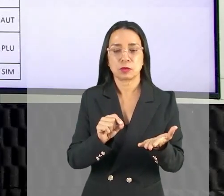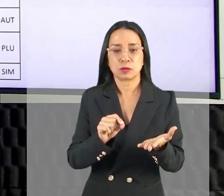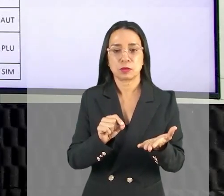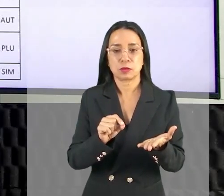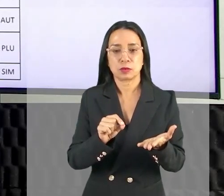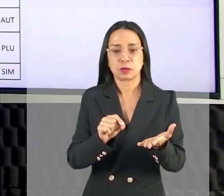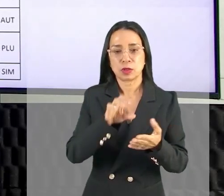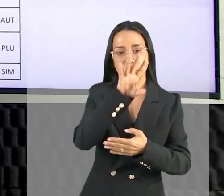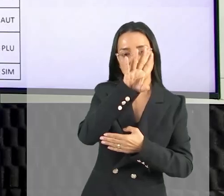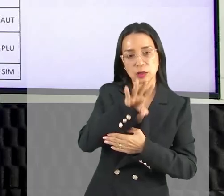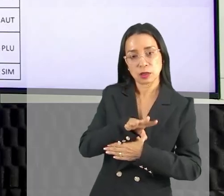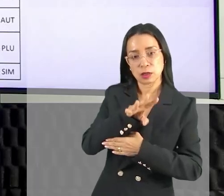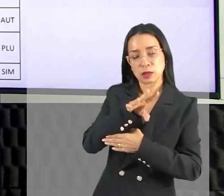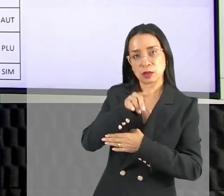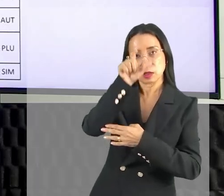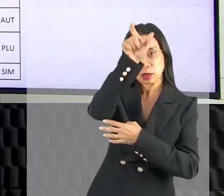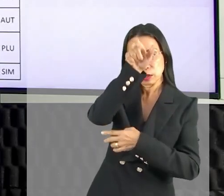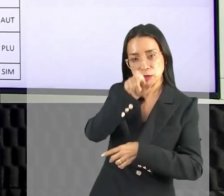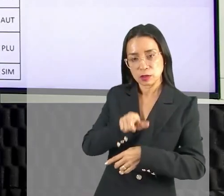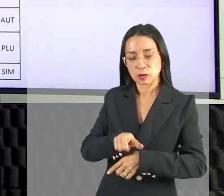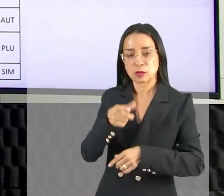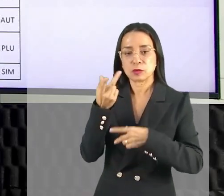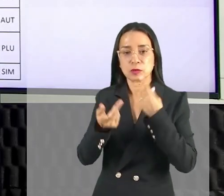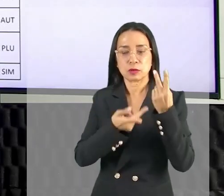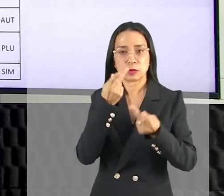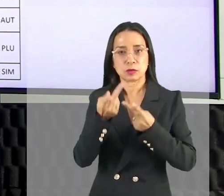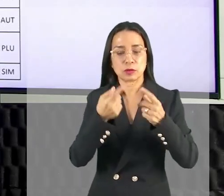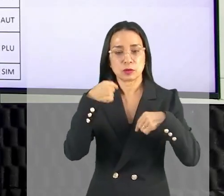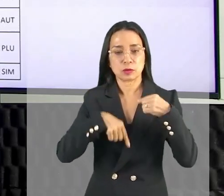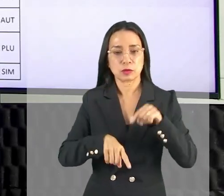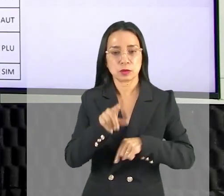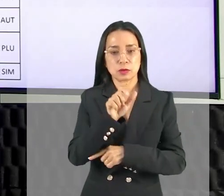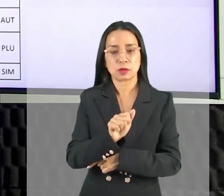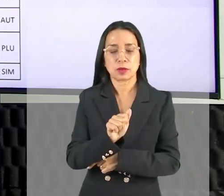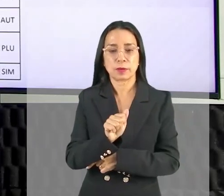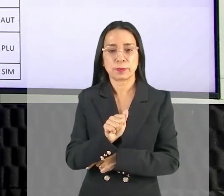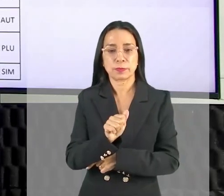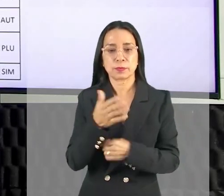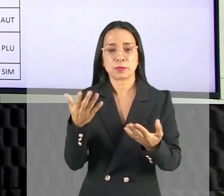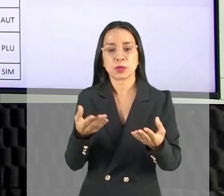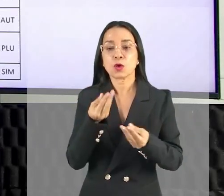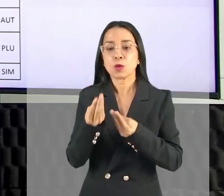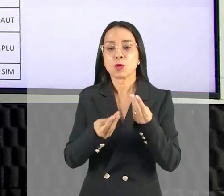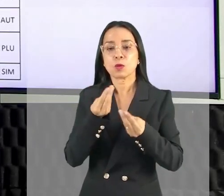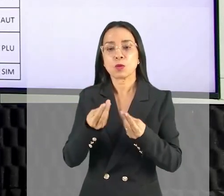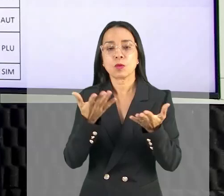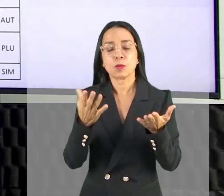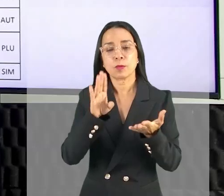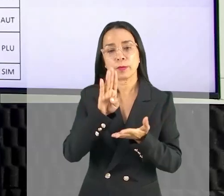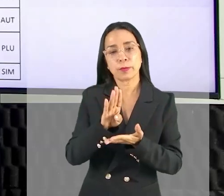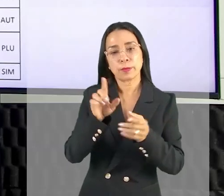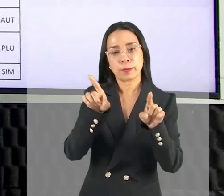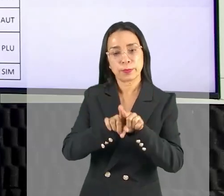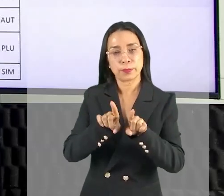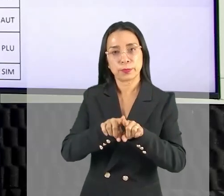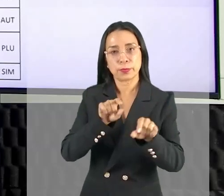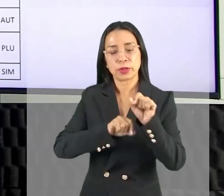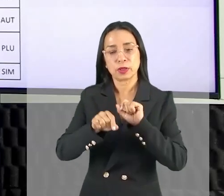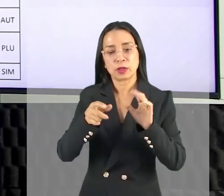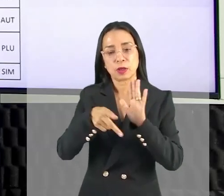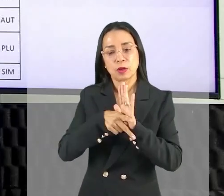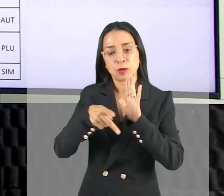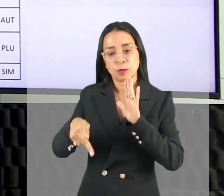coluna toda fala do organismo A. Assim como o organismo B também tem a